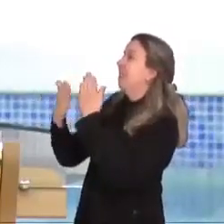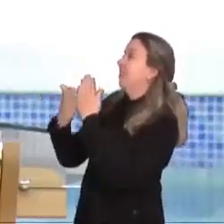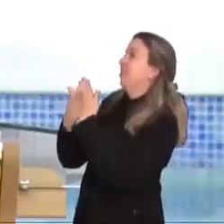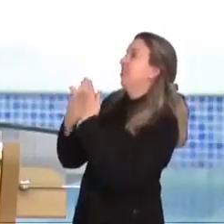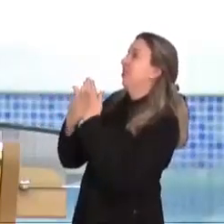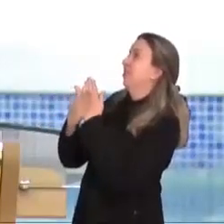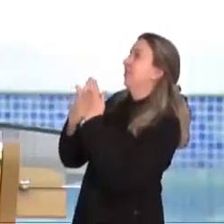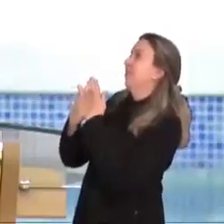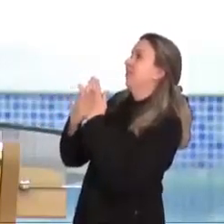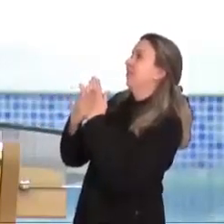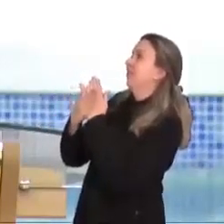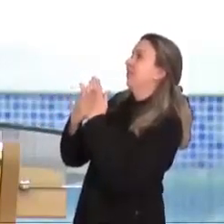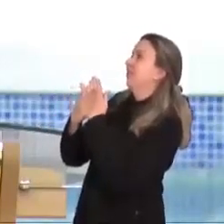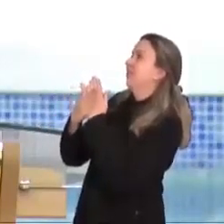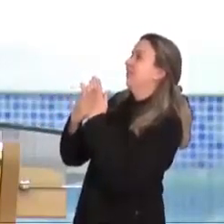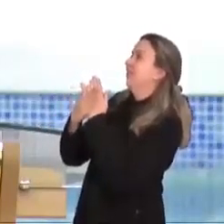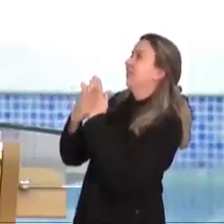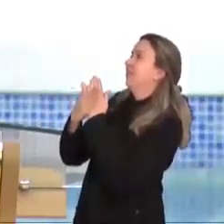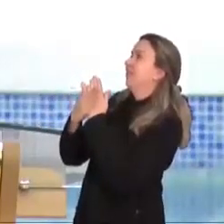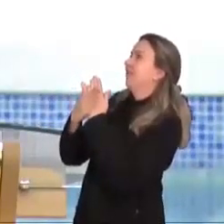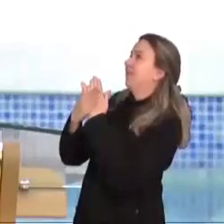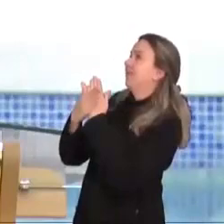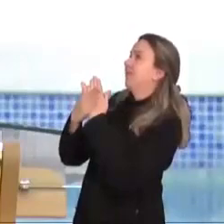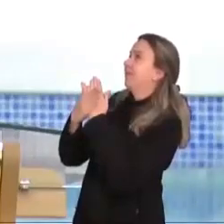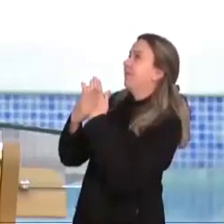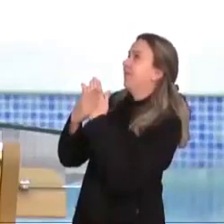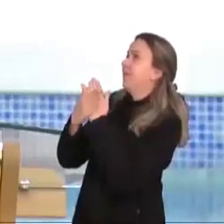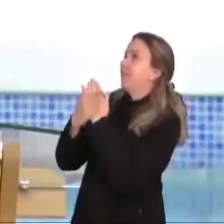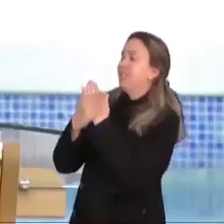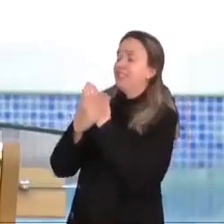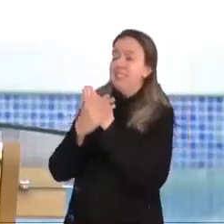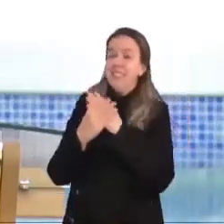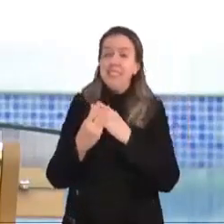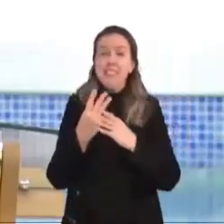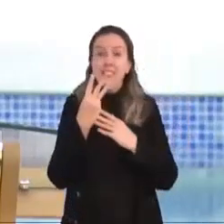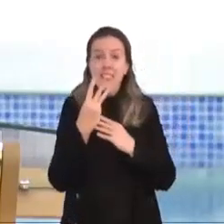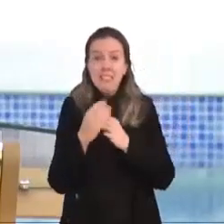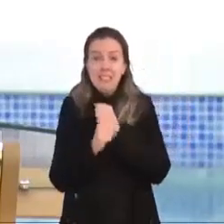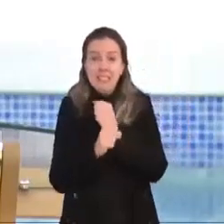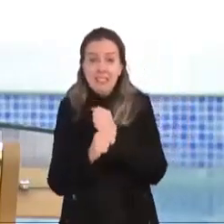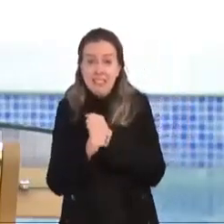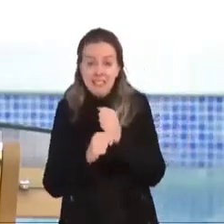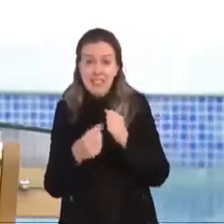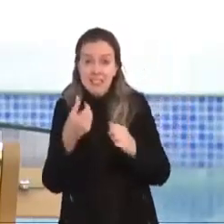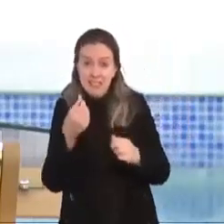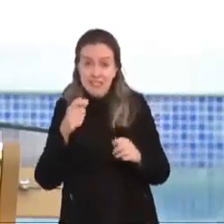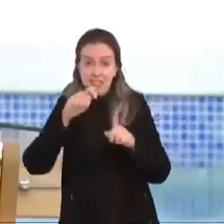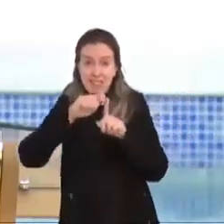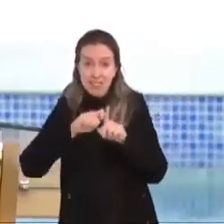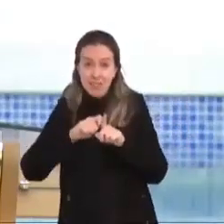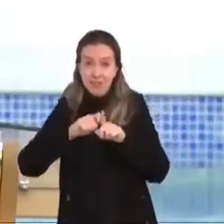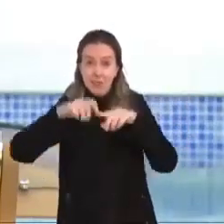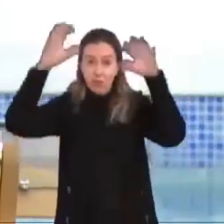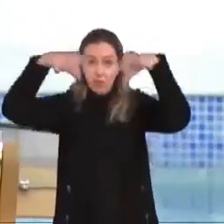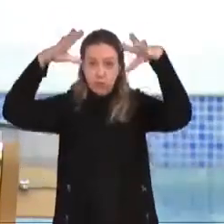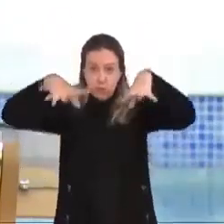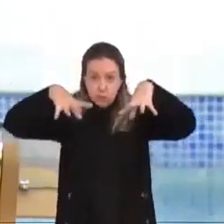E por 3 anos e meio não choveu. E olha agora.